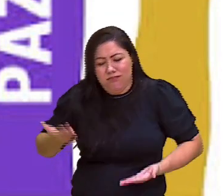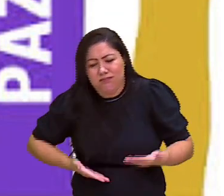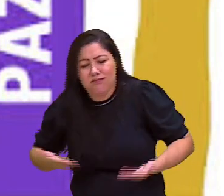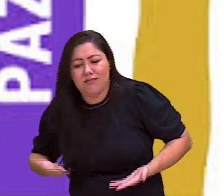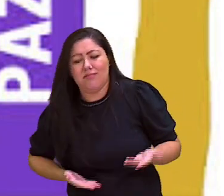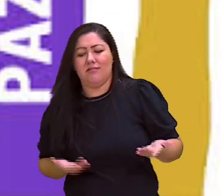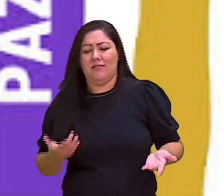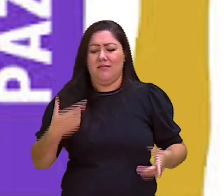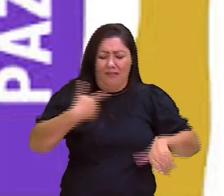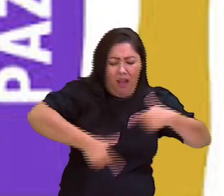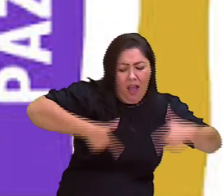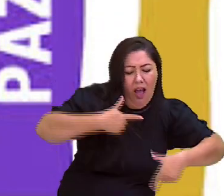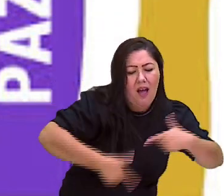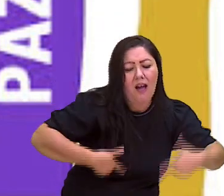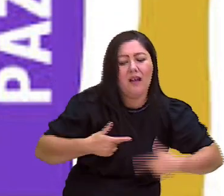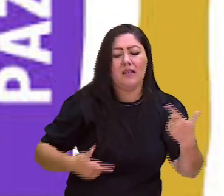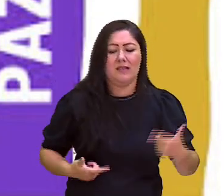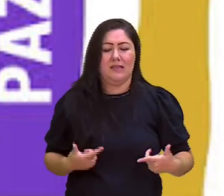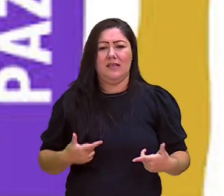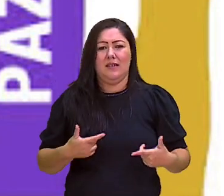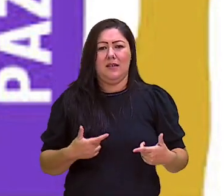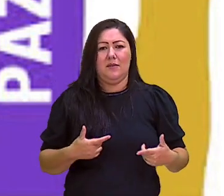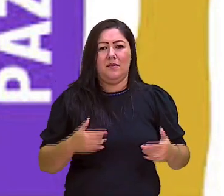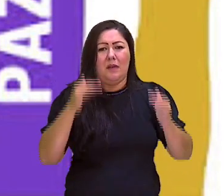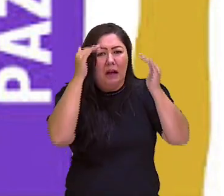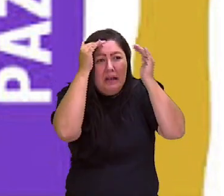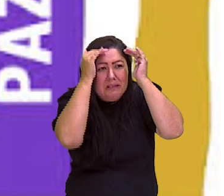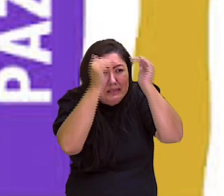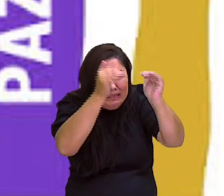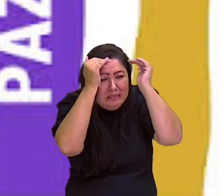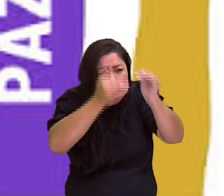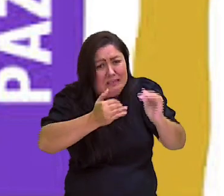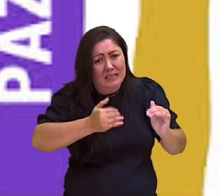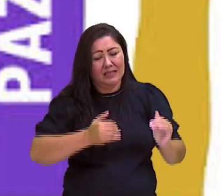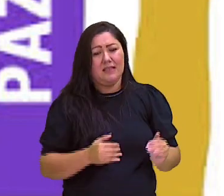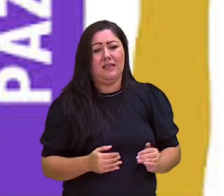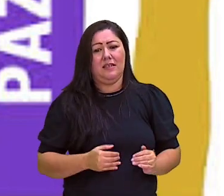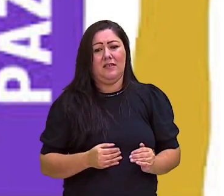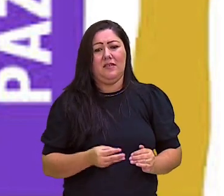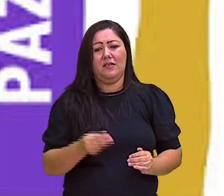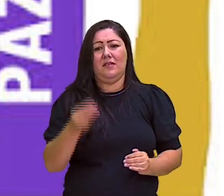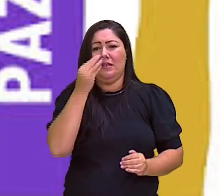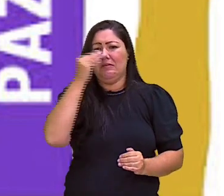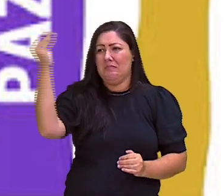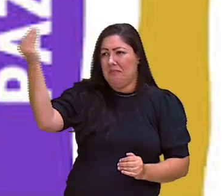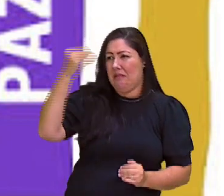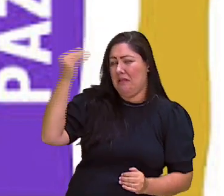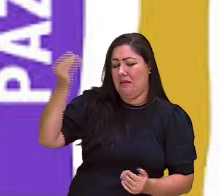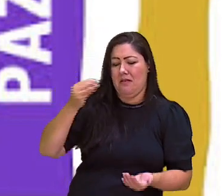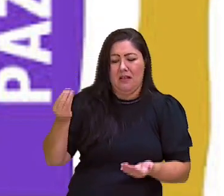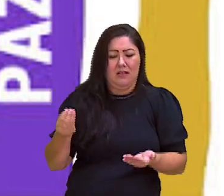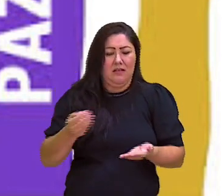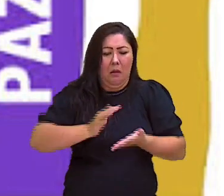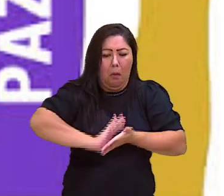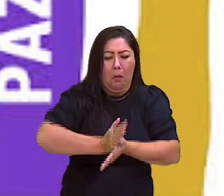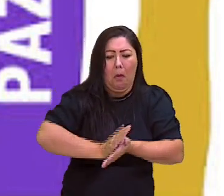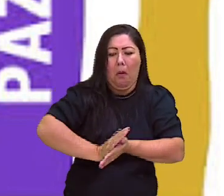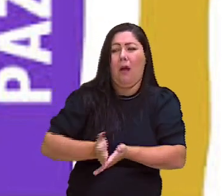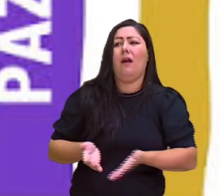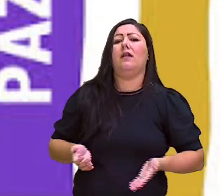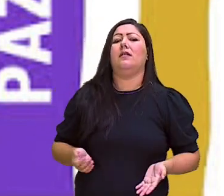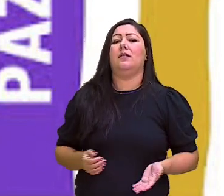de servidão, de humilhação, sem um respaldo.